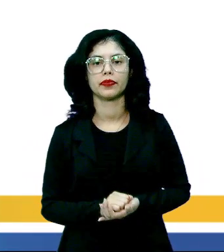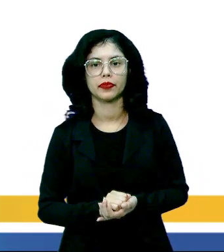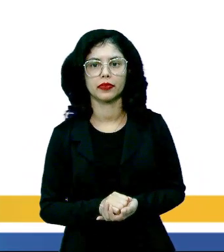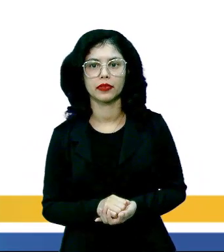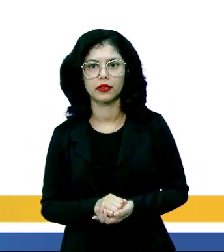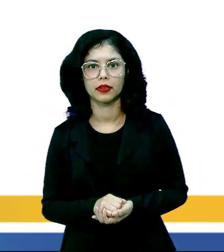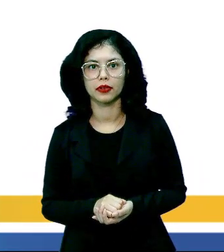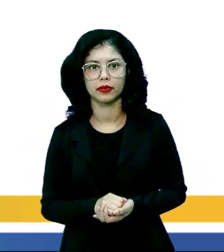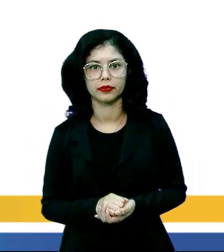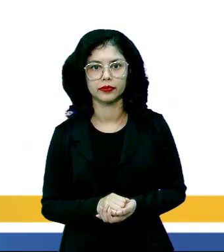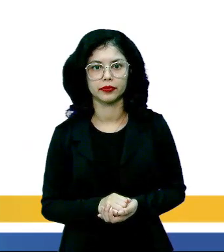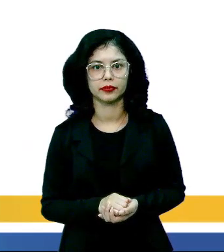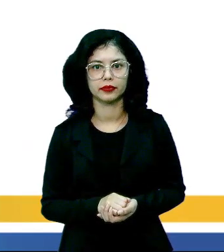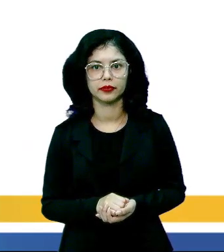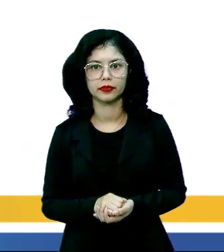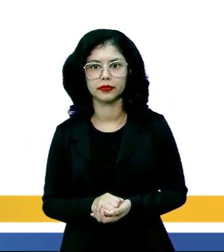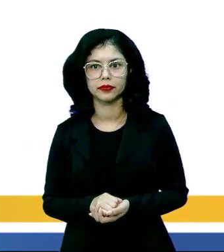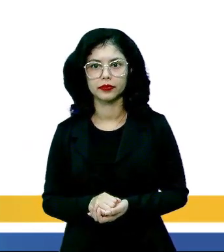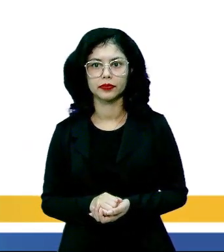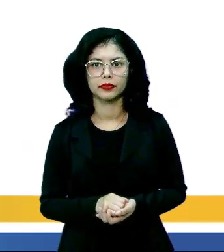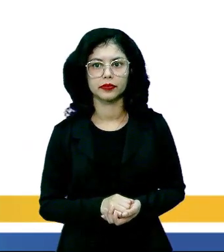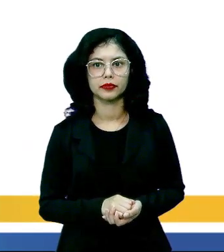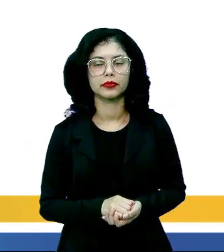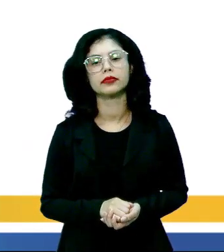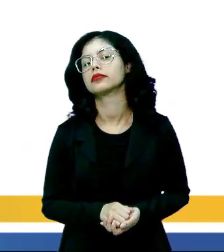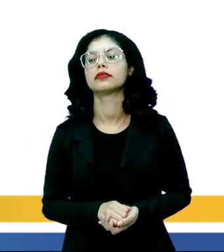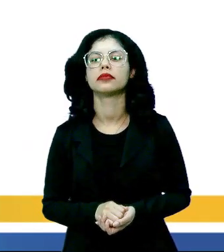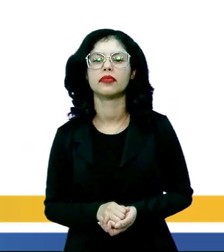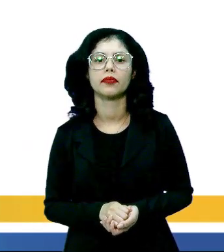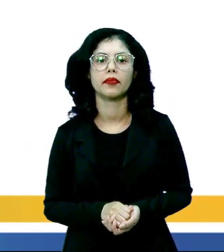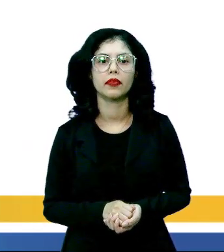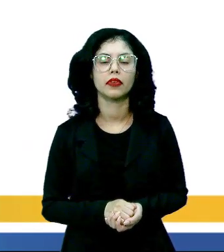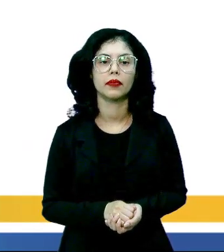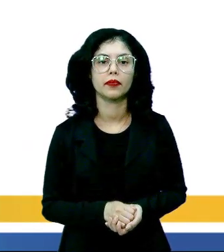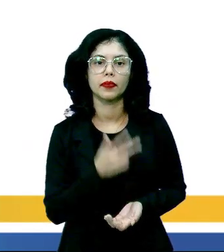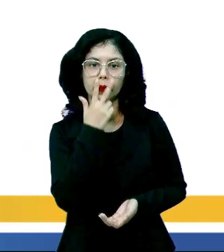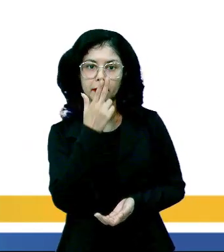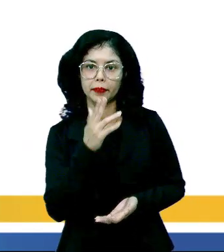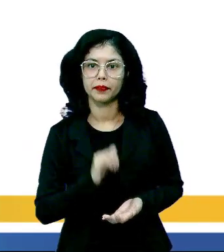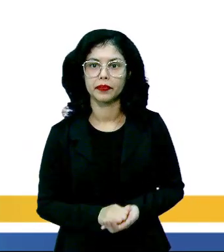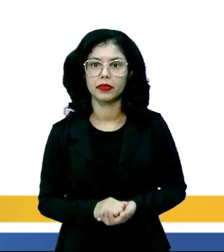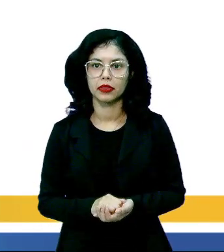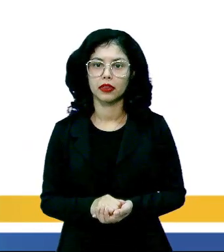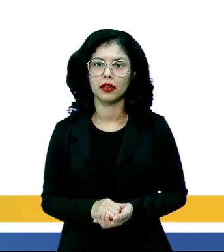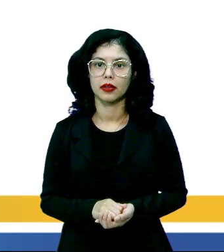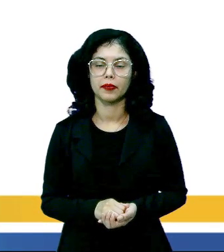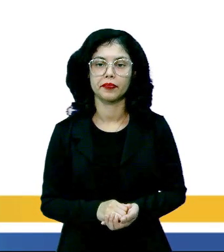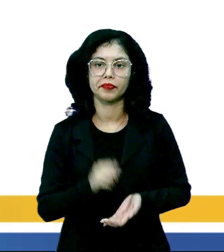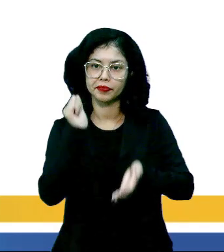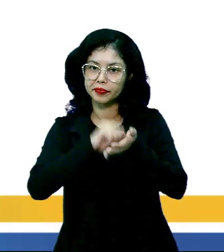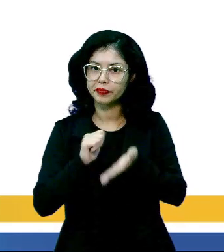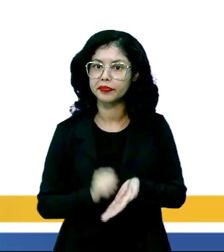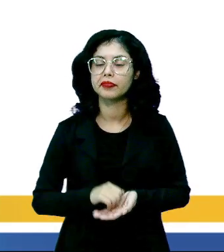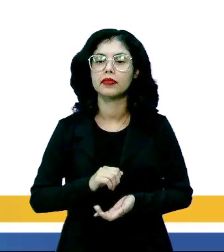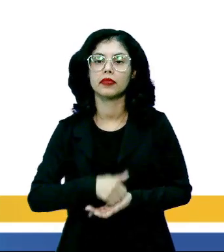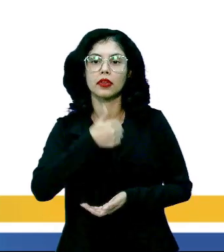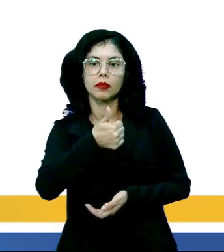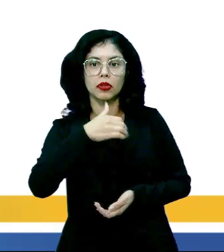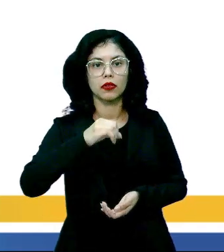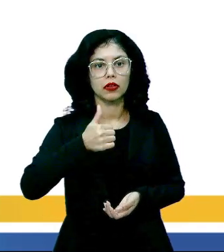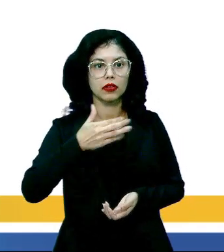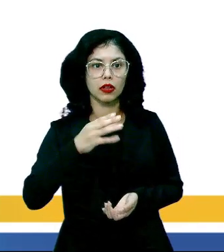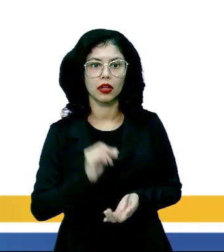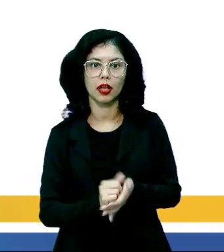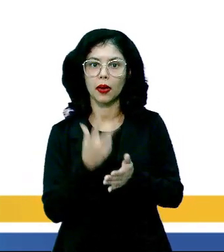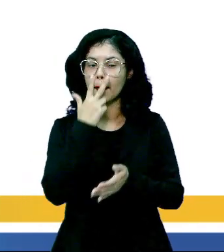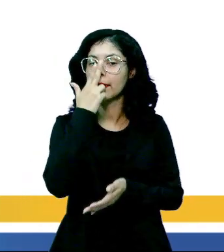quem tá errado aqui né porque tá errado aí vai falando ele dizia né querer ser escritor em